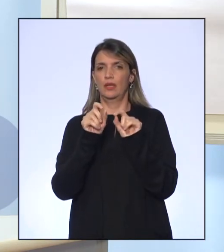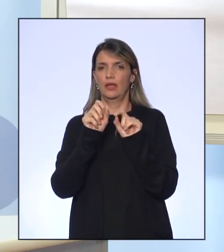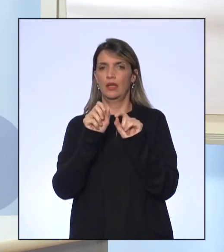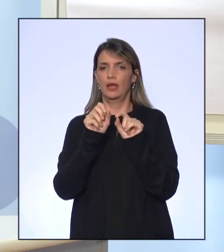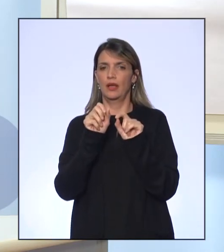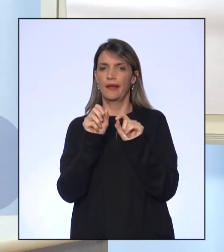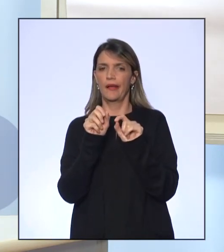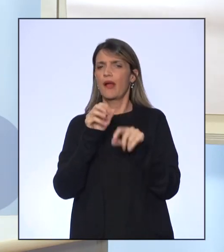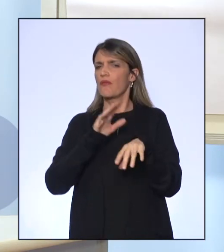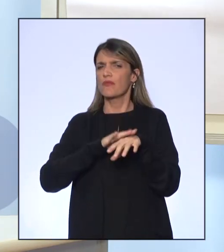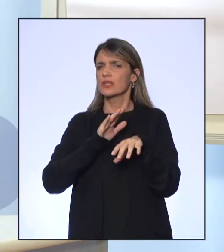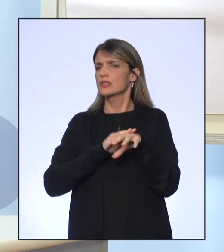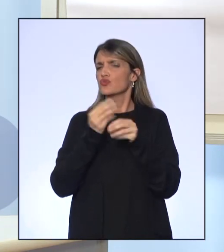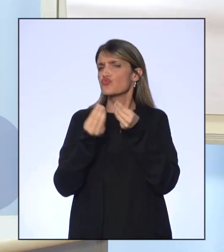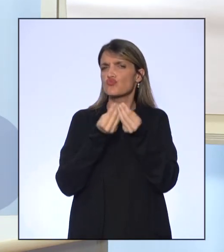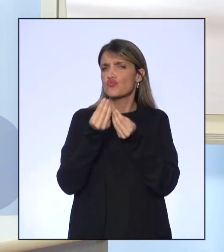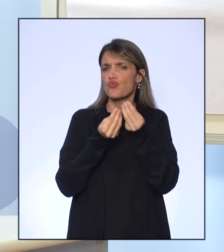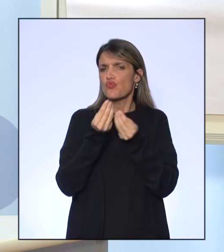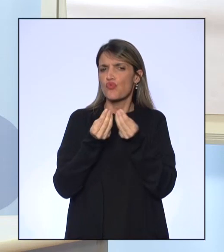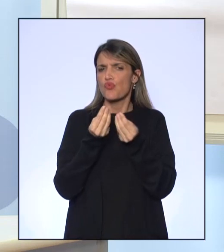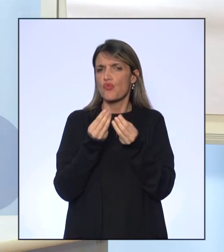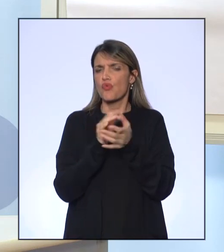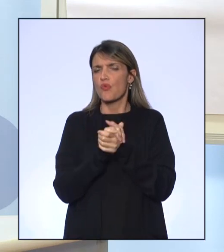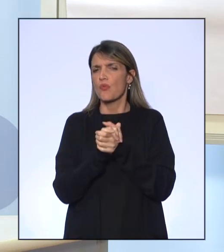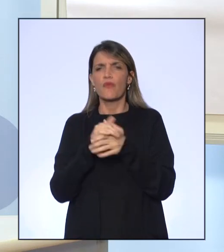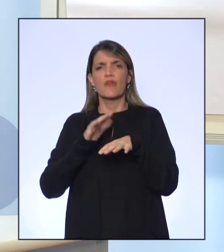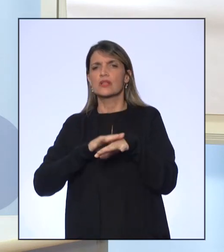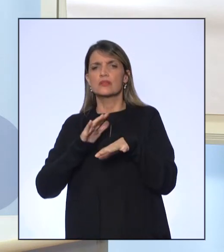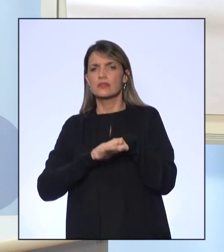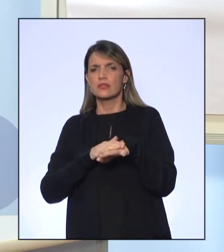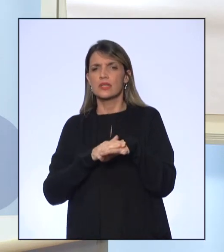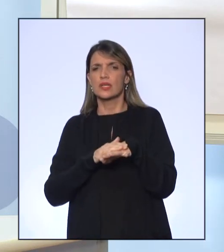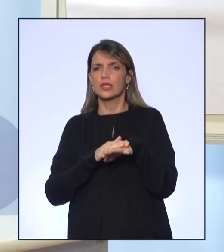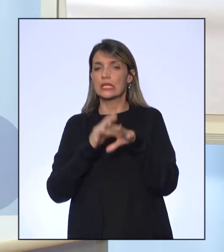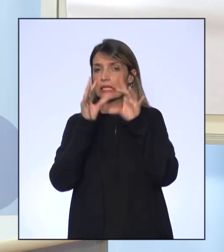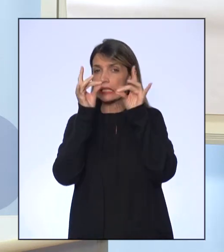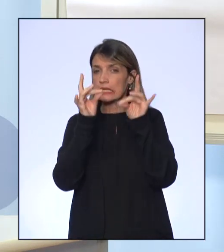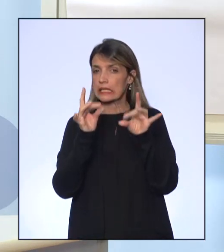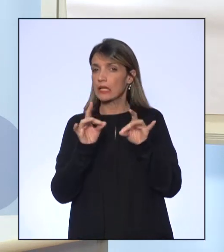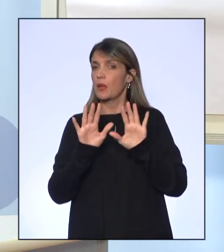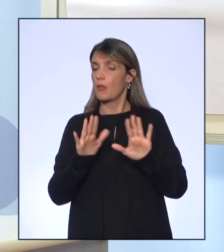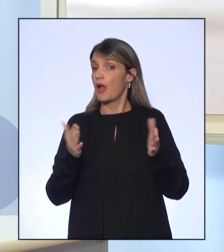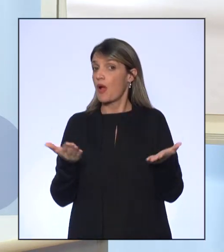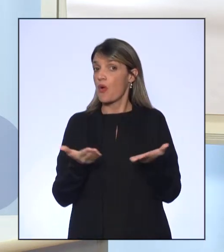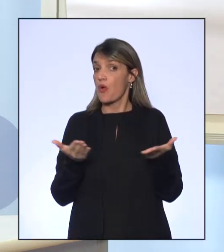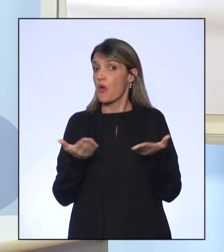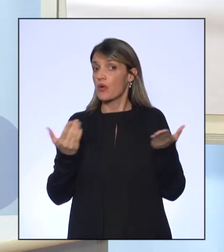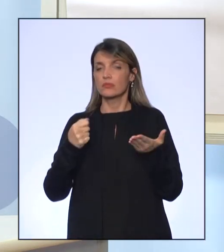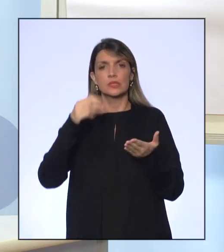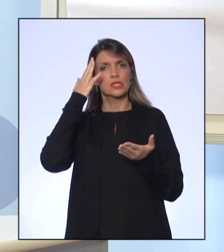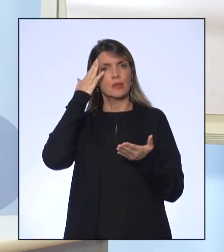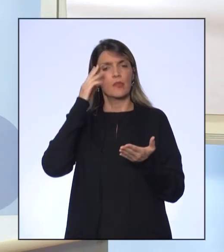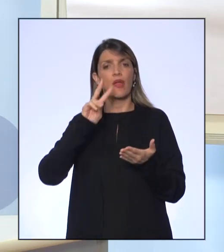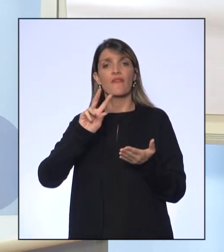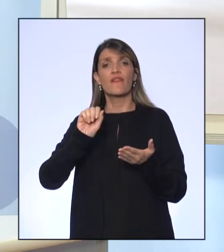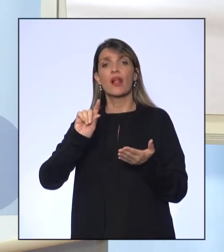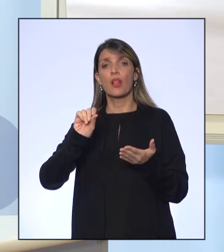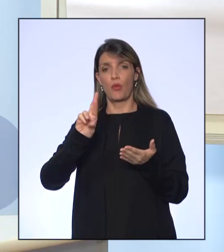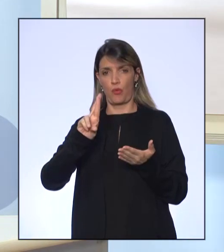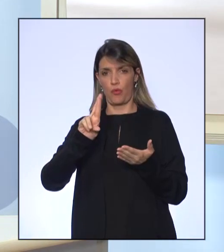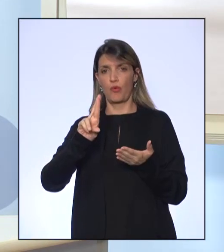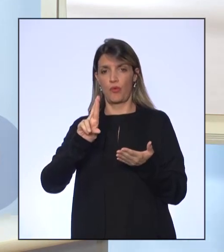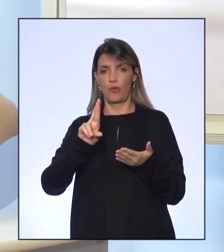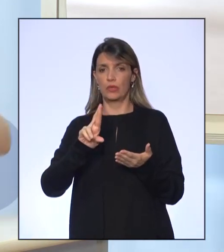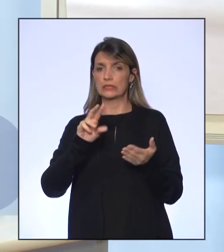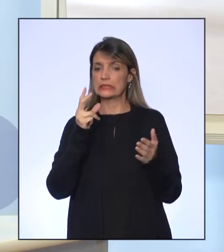aplicabilidade dele o que ele pode ser feito como ele vem ser feito mas a princípio vocês tem que saber o valor dele então